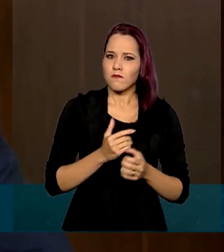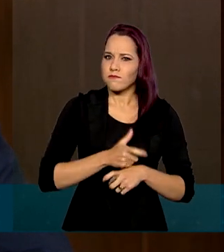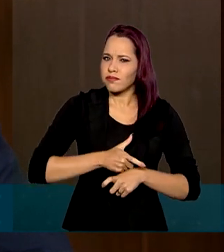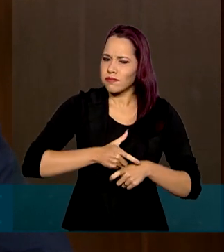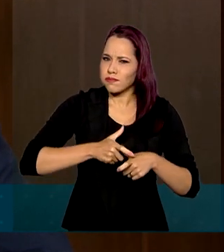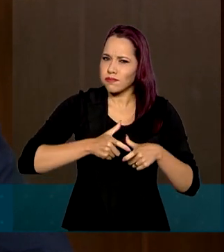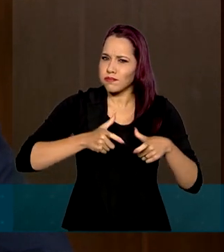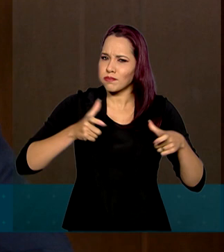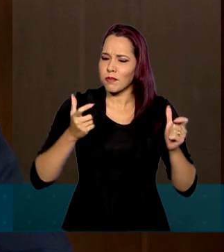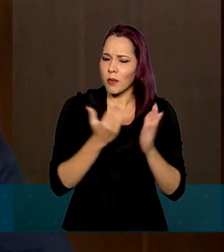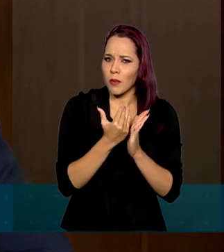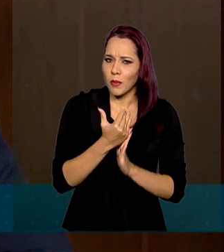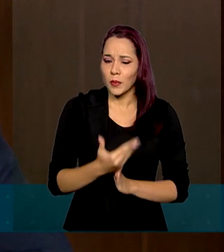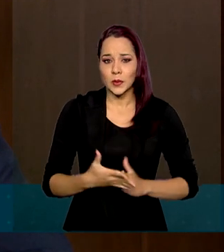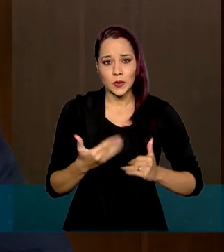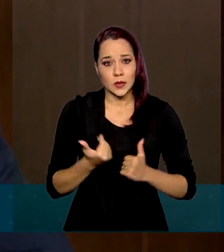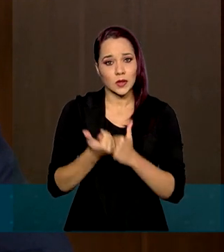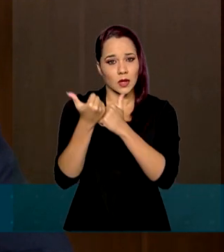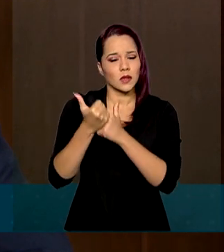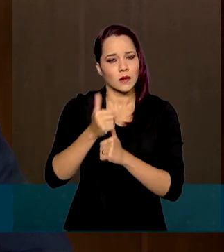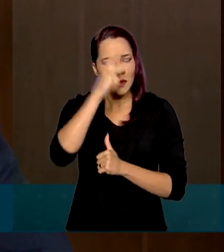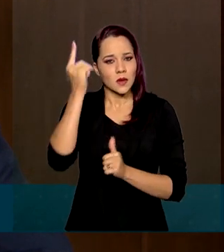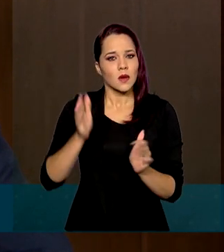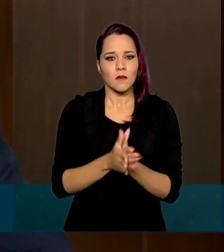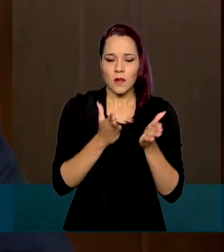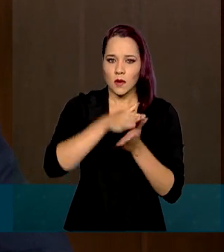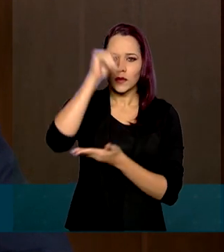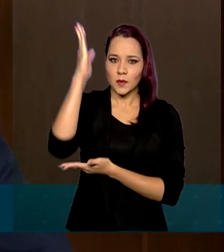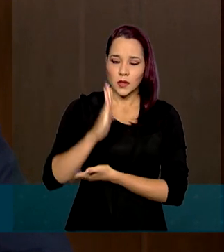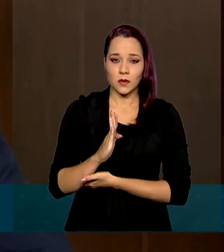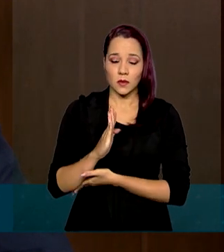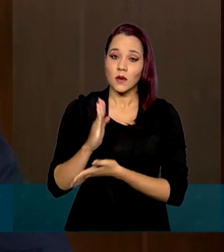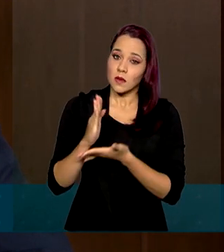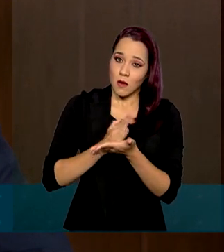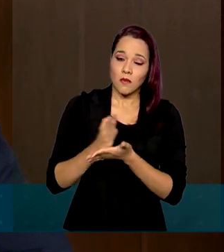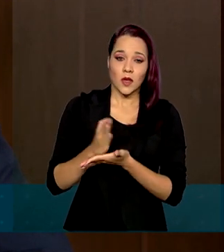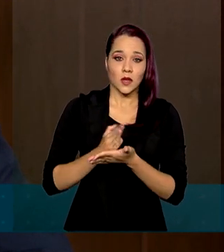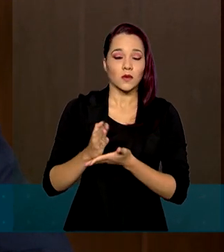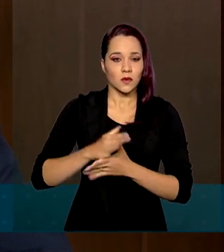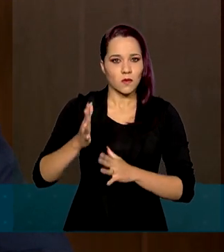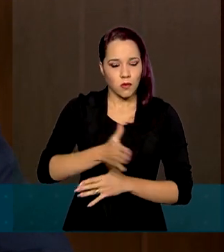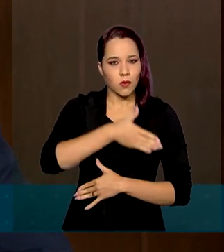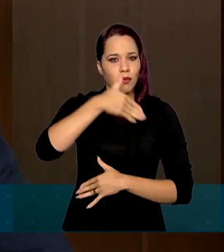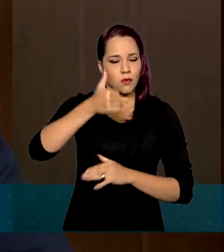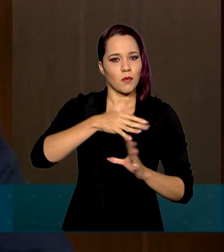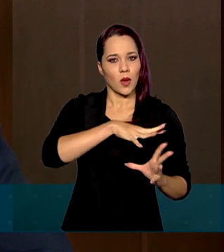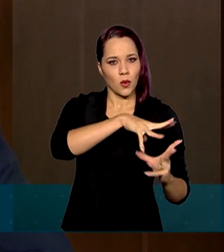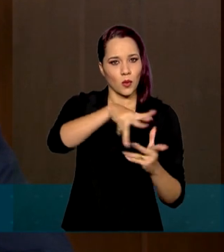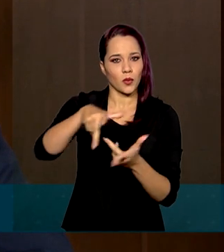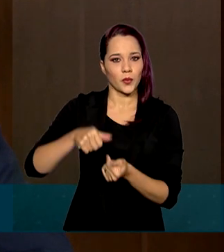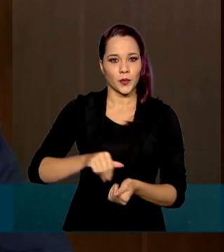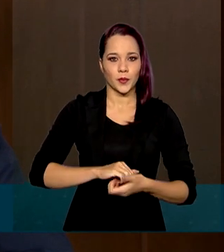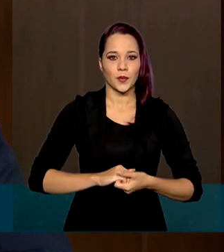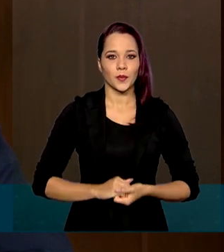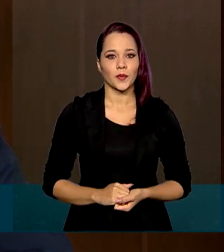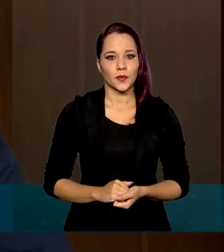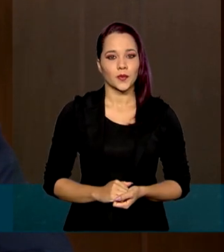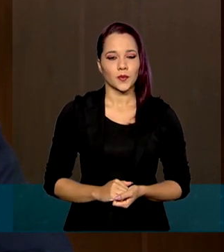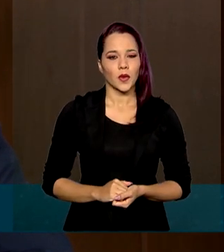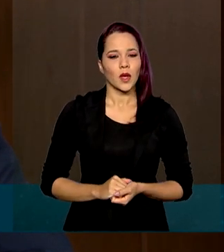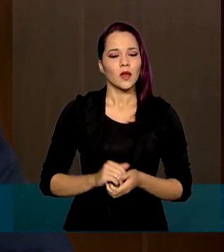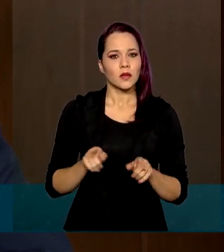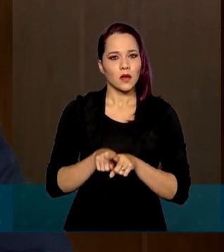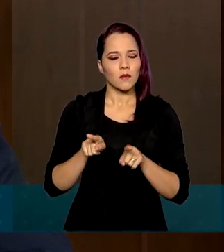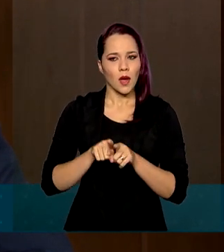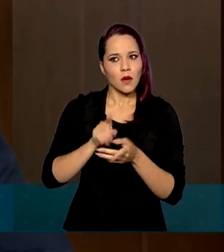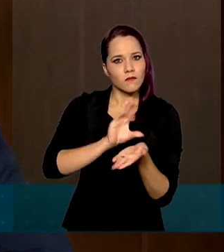de assistência aos mais pobres no Brasil e talvez um dos maiores do mundo. Destinou